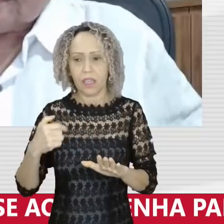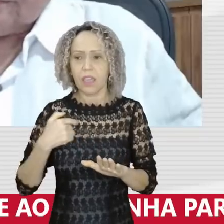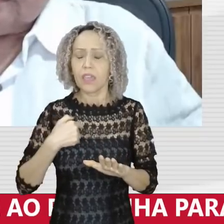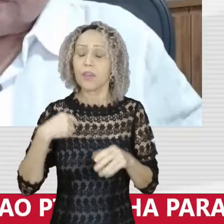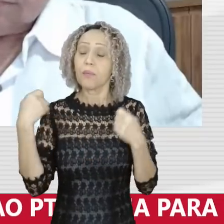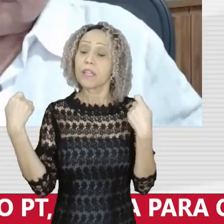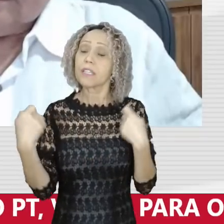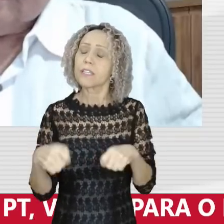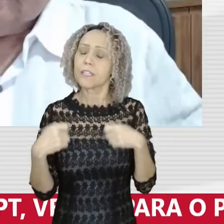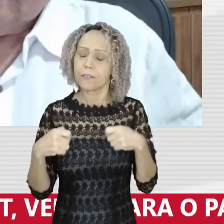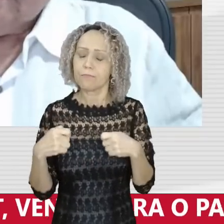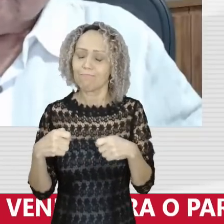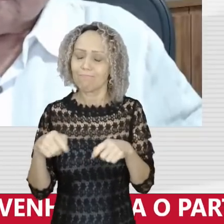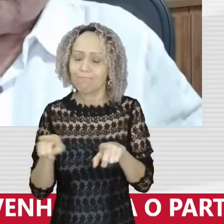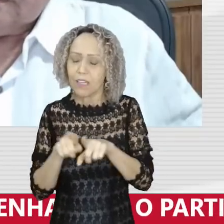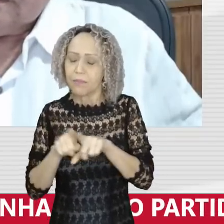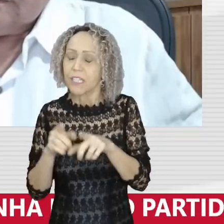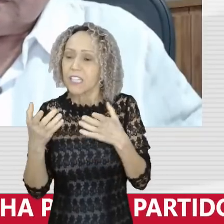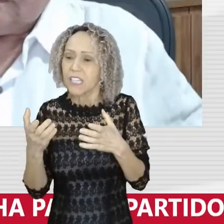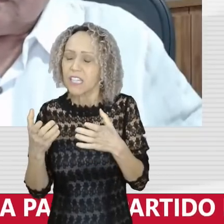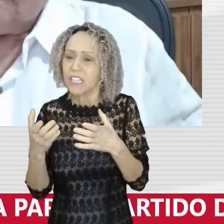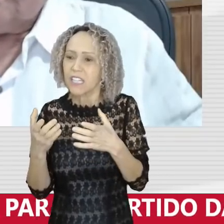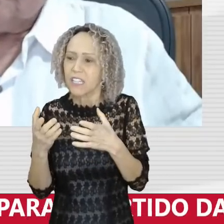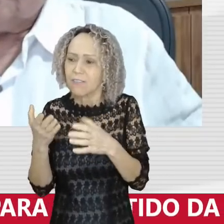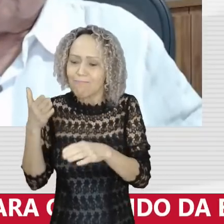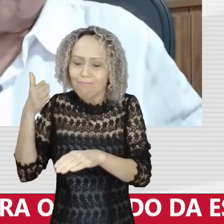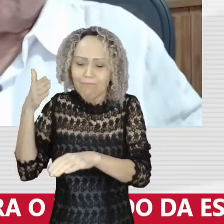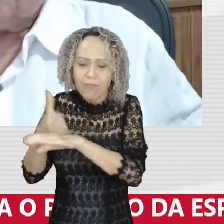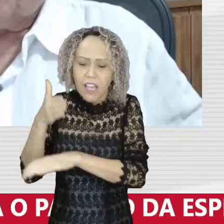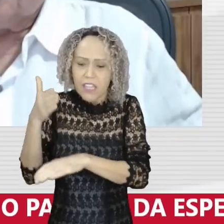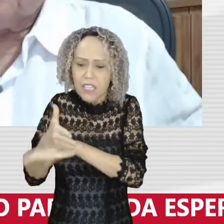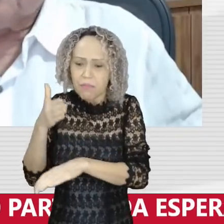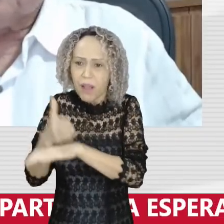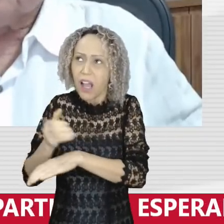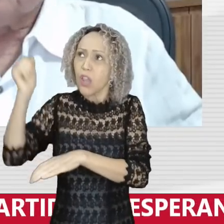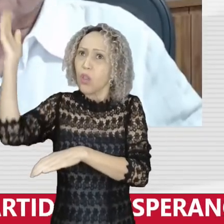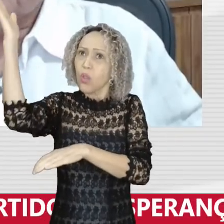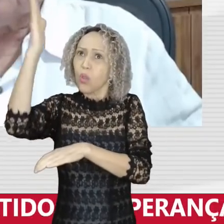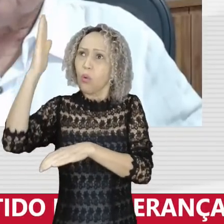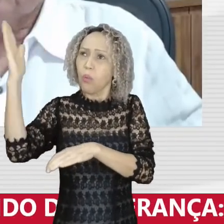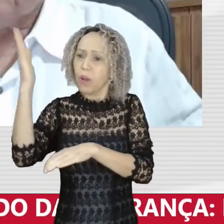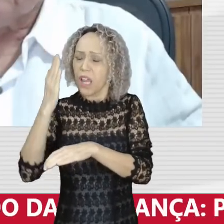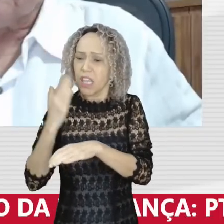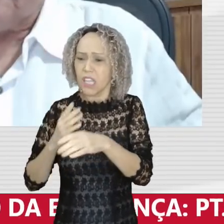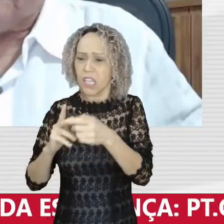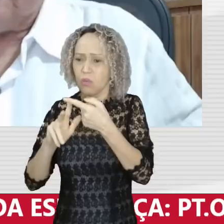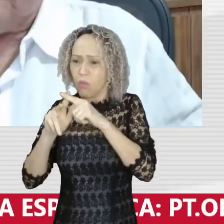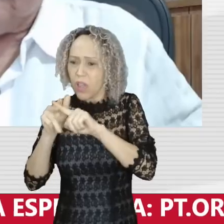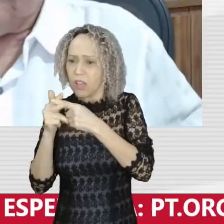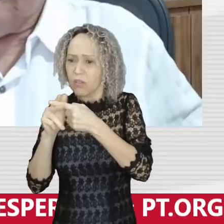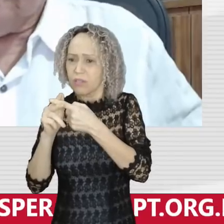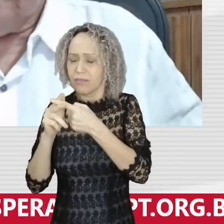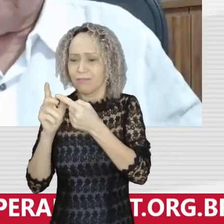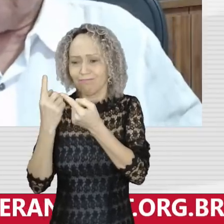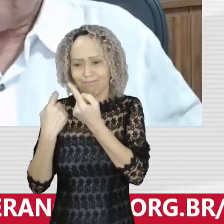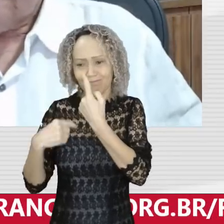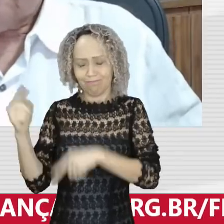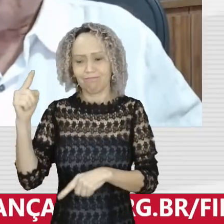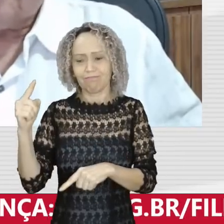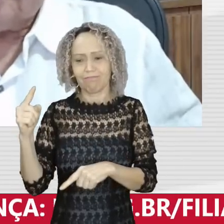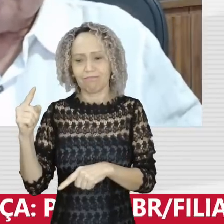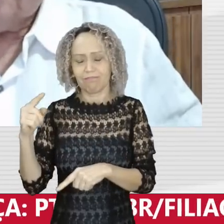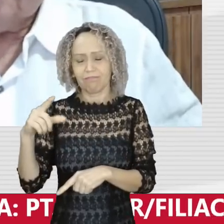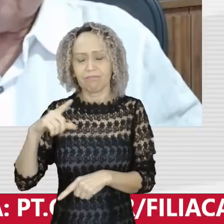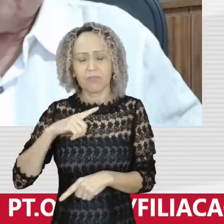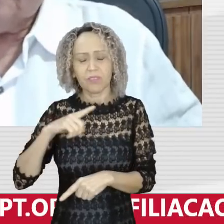também participar dessa reconstrução, porque nós temos também uma crise ética no Brasil, e essa crise ética ela só vai